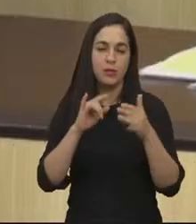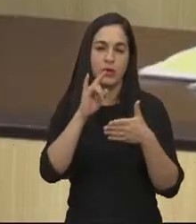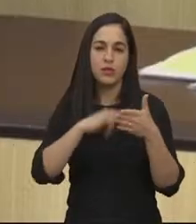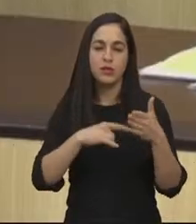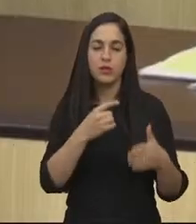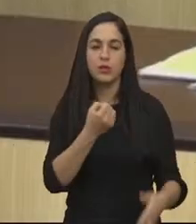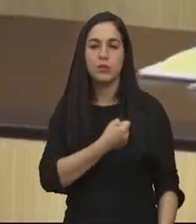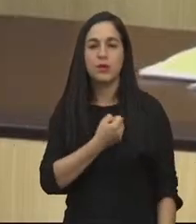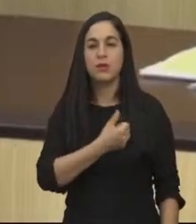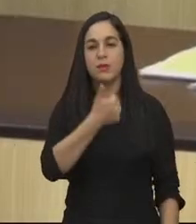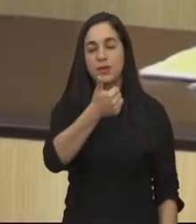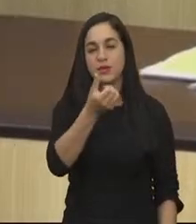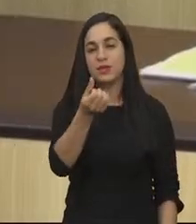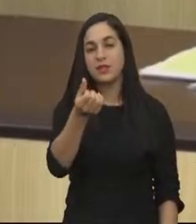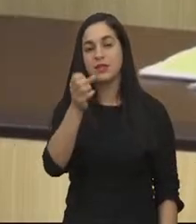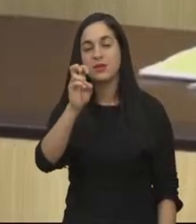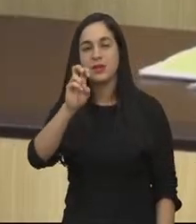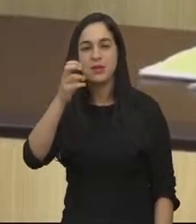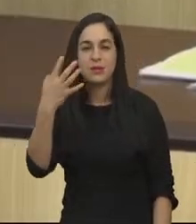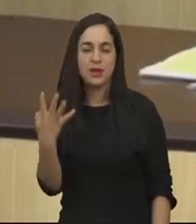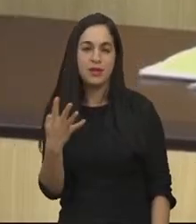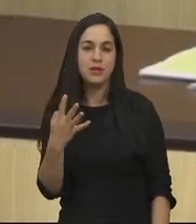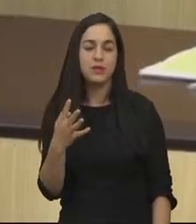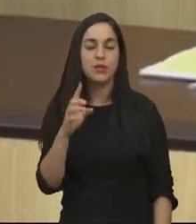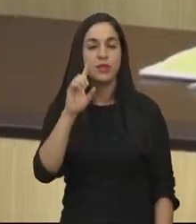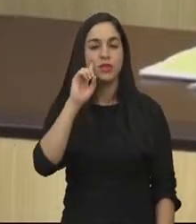número 1654, de